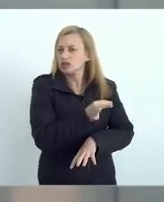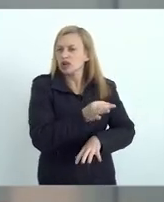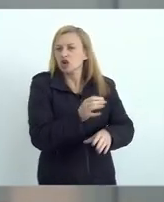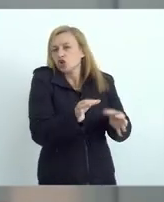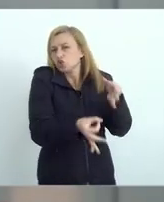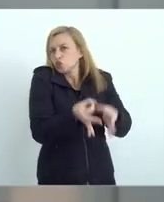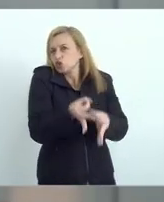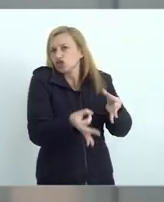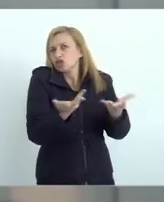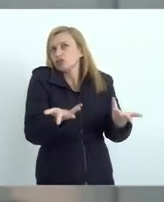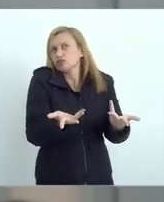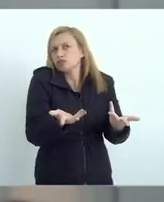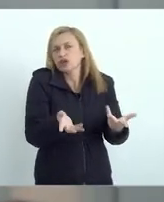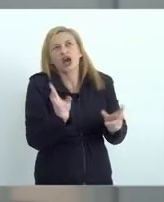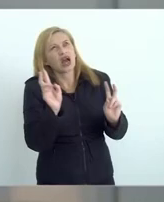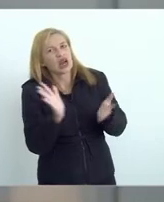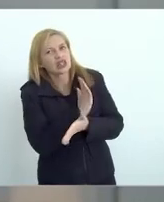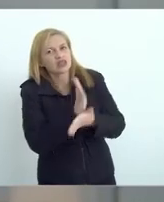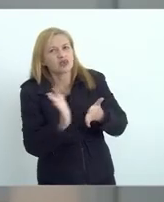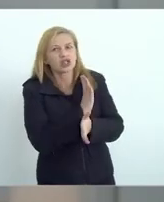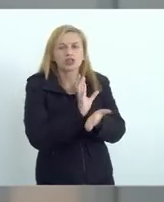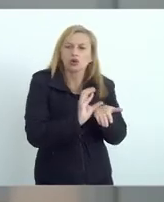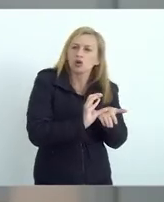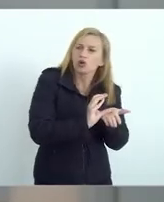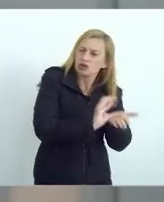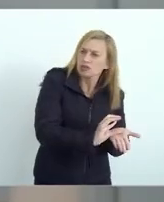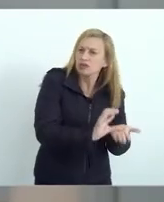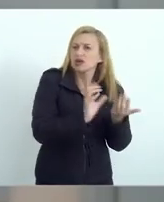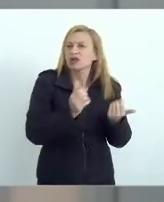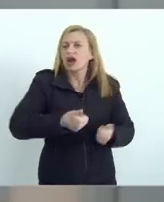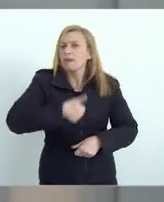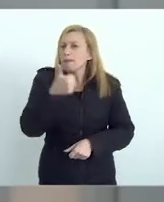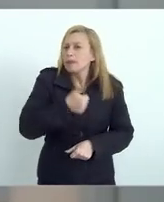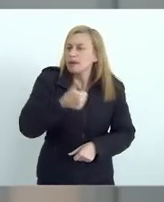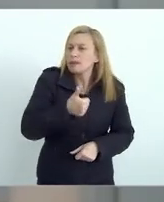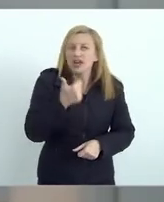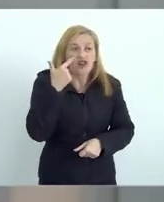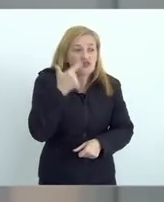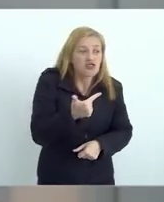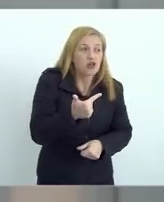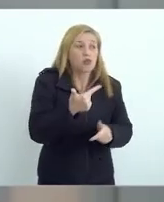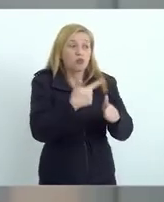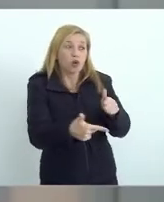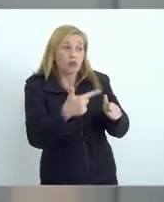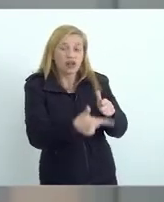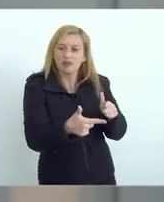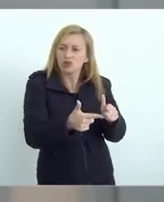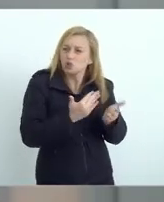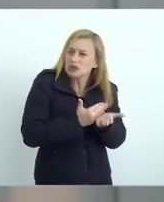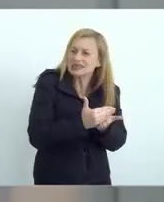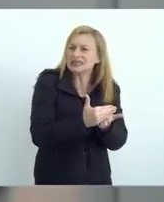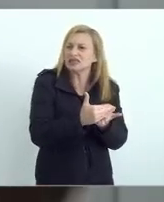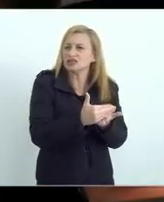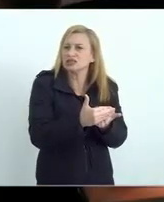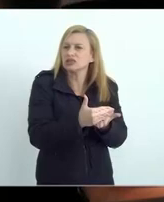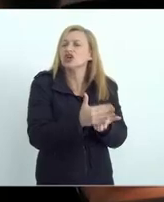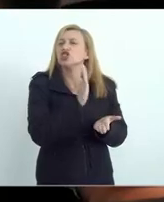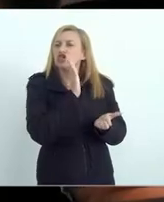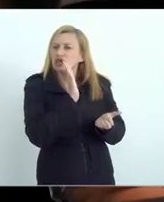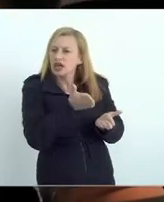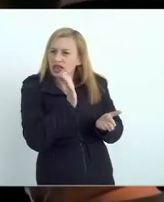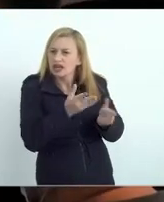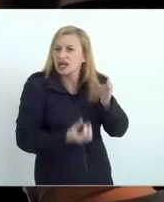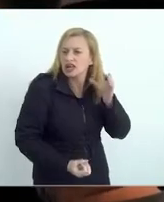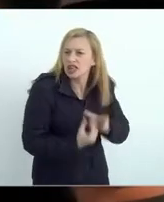vezes uma questão jurídica Às vezes uma questão orçamentária Então a primeira missão identificar o problema da Raiz e a partir